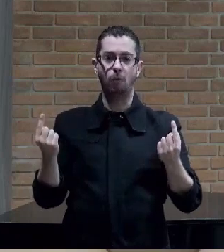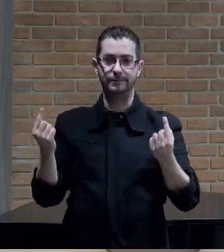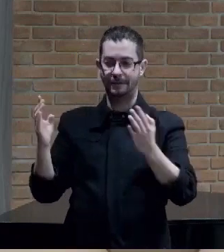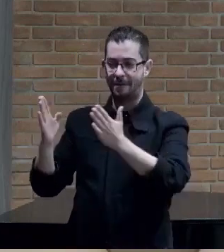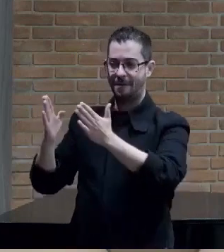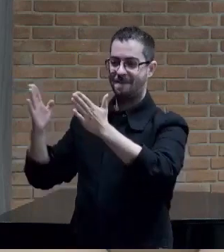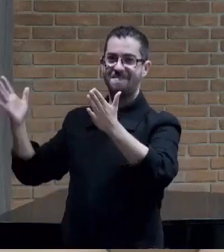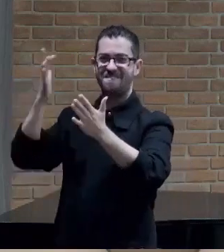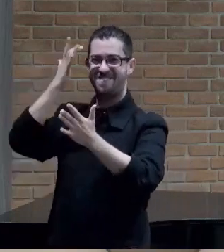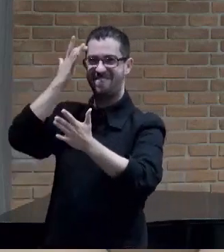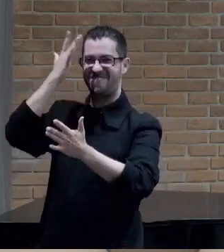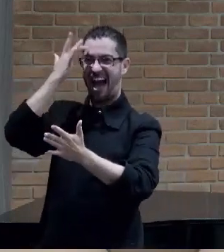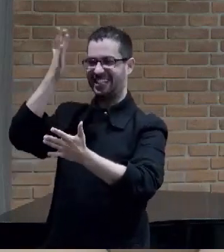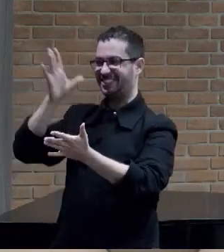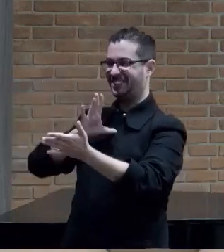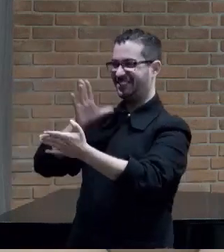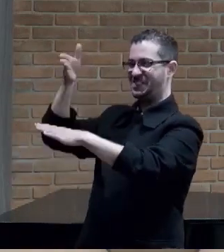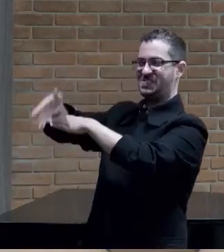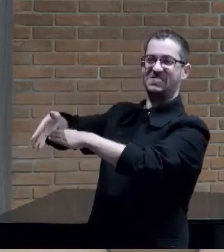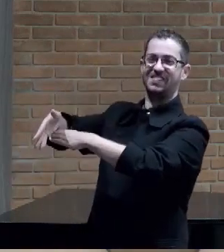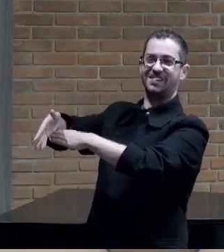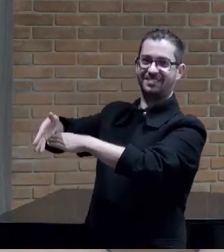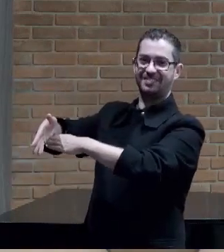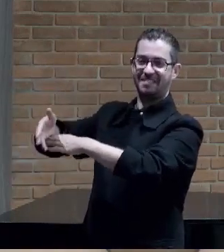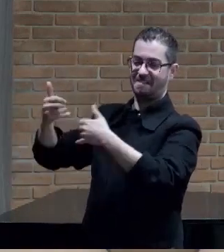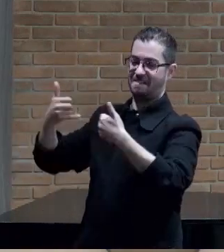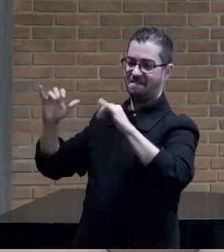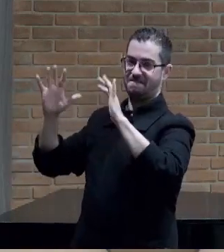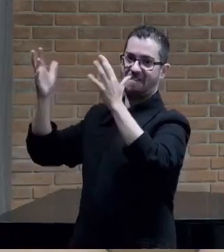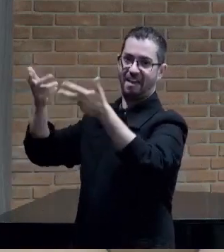entrar? Qual é o caminho que eu vou seguir?